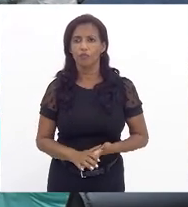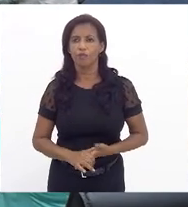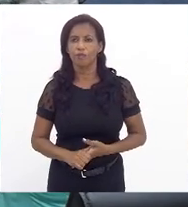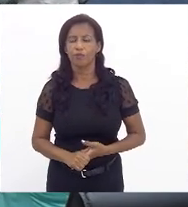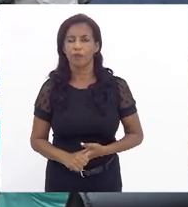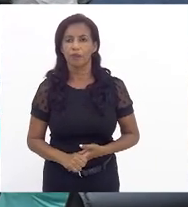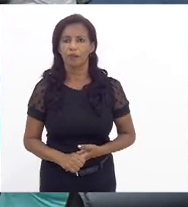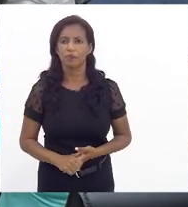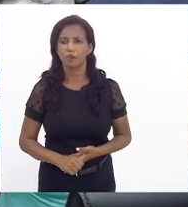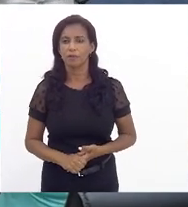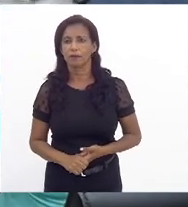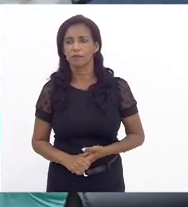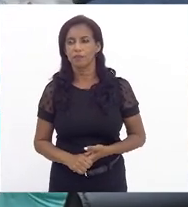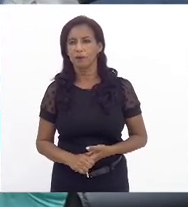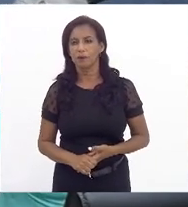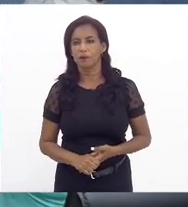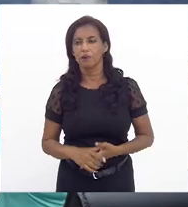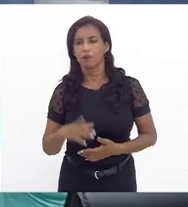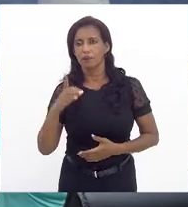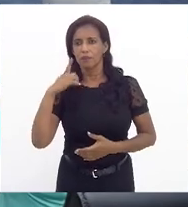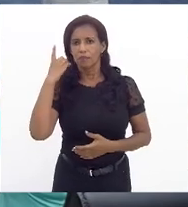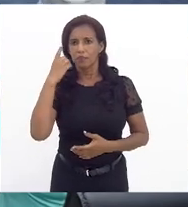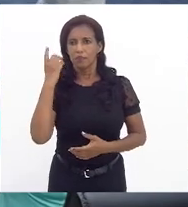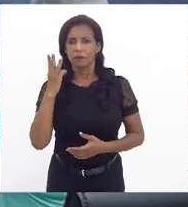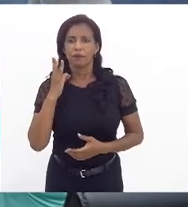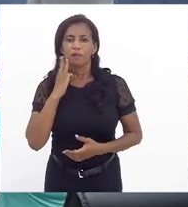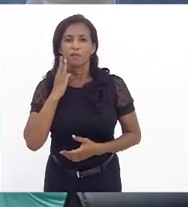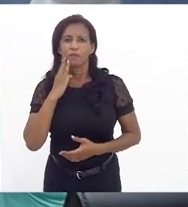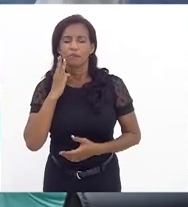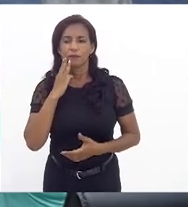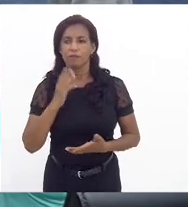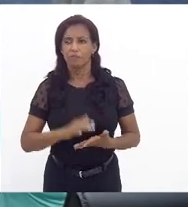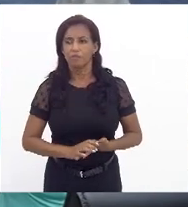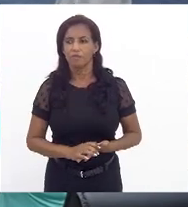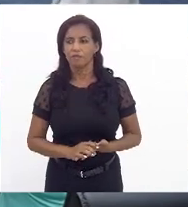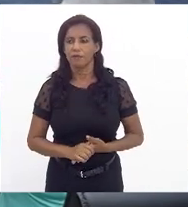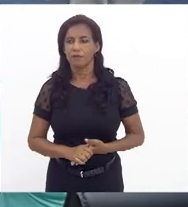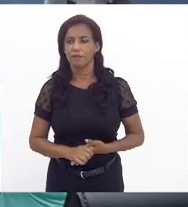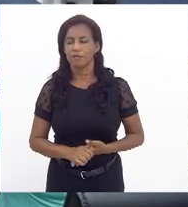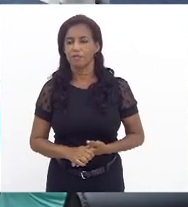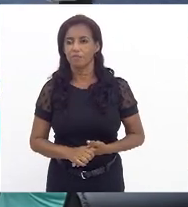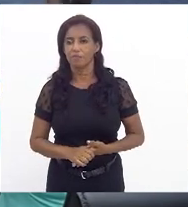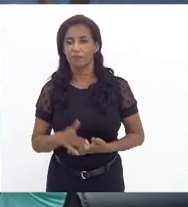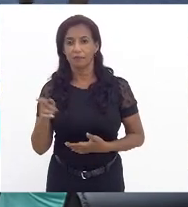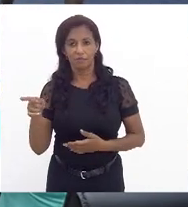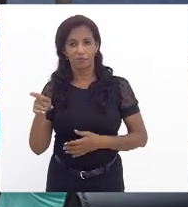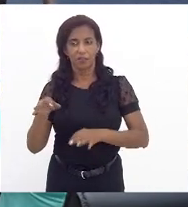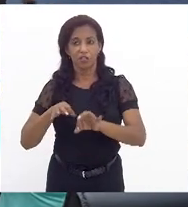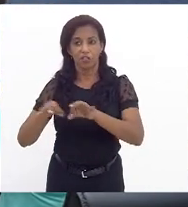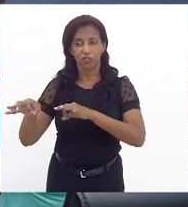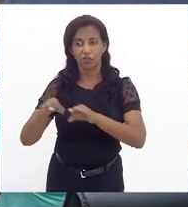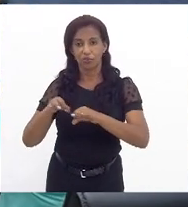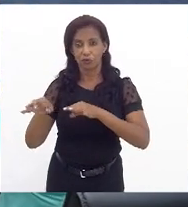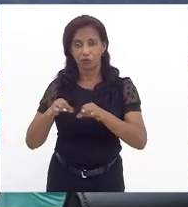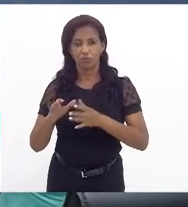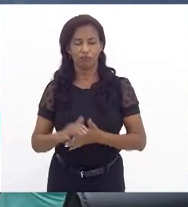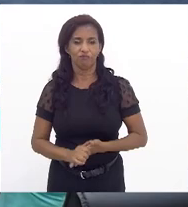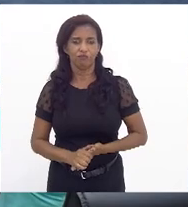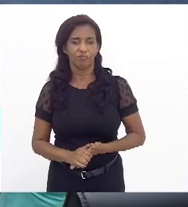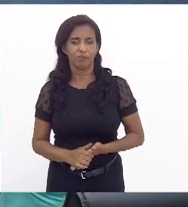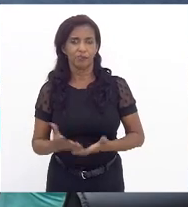devida. O deputado Valdeque, ele, de forma até